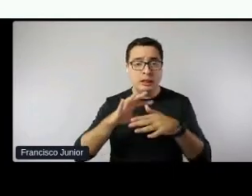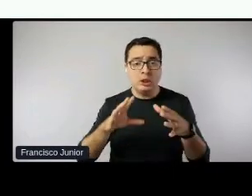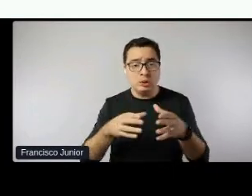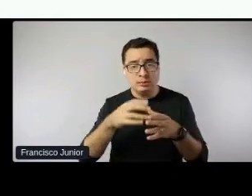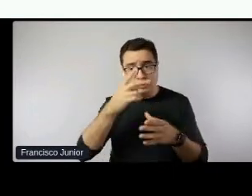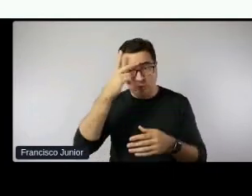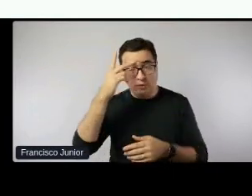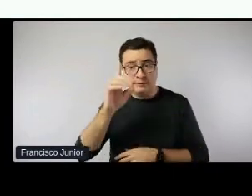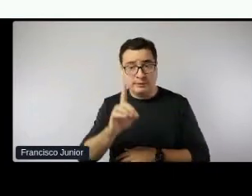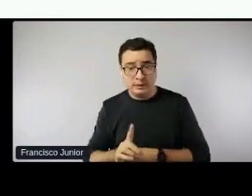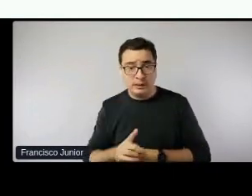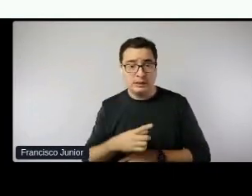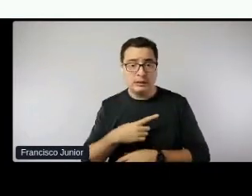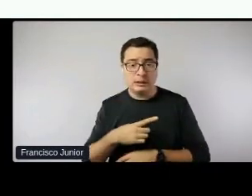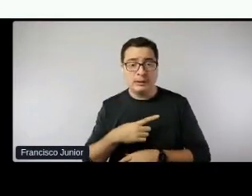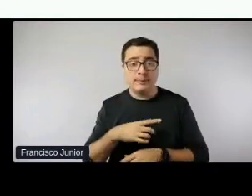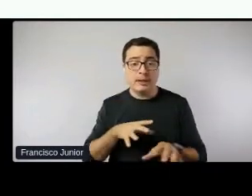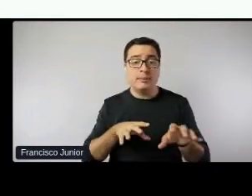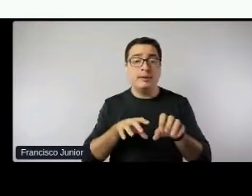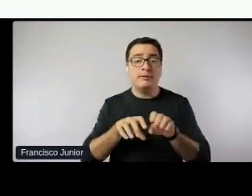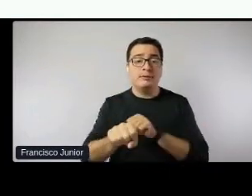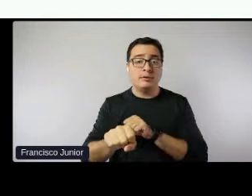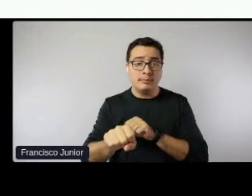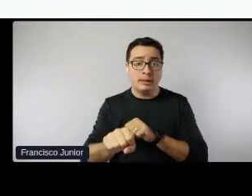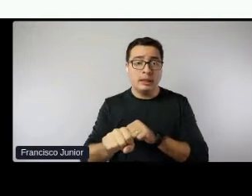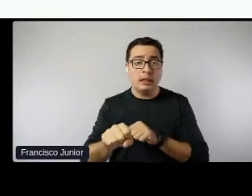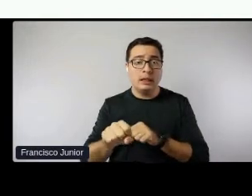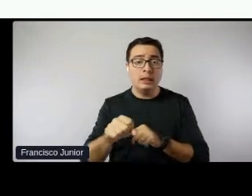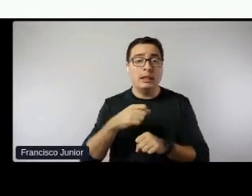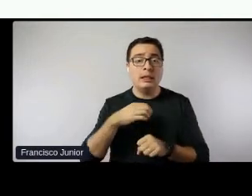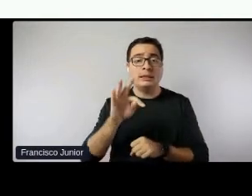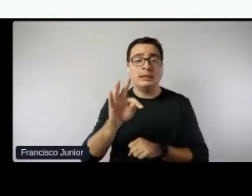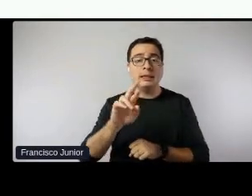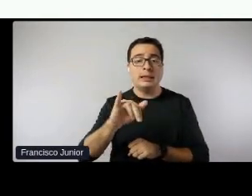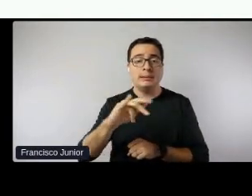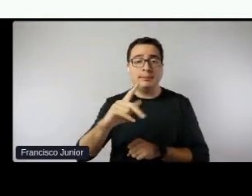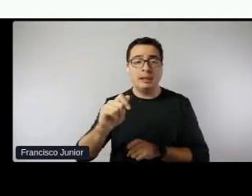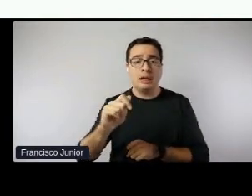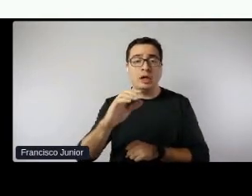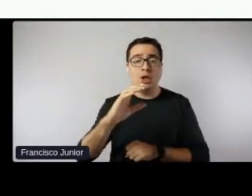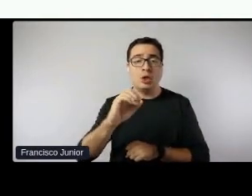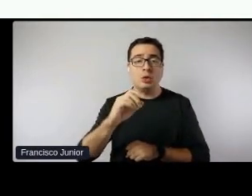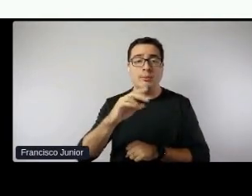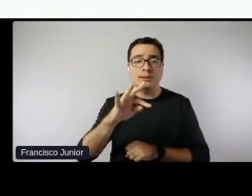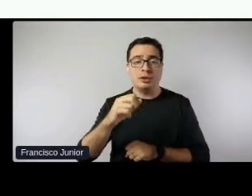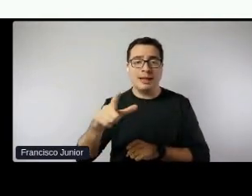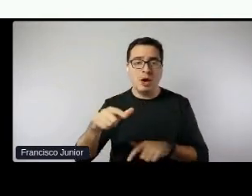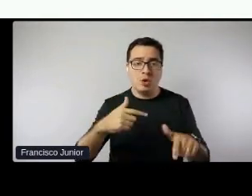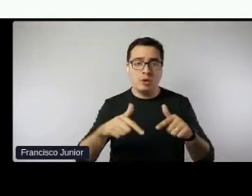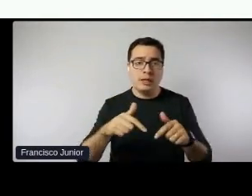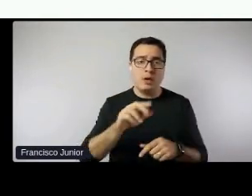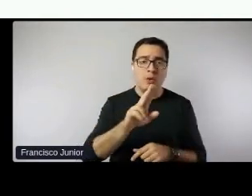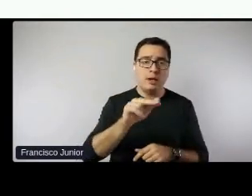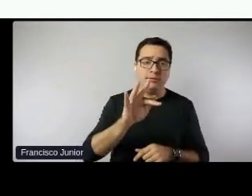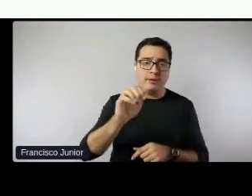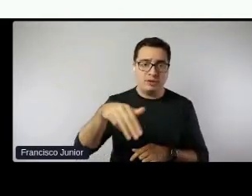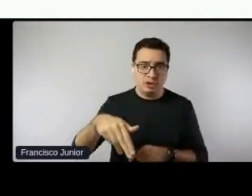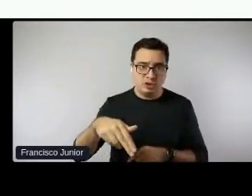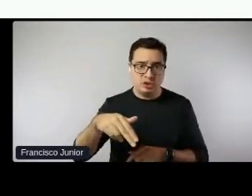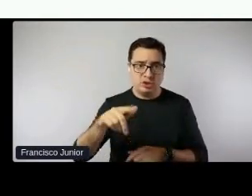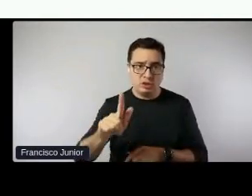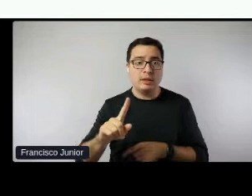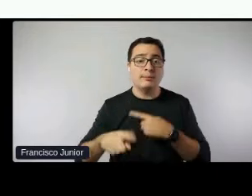deficiência. Me formei em terapia ocupacional pela UFMG, e depois eu fiz pós em gestão